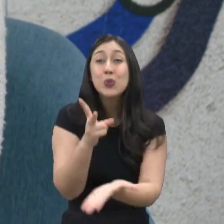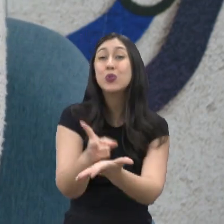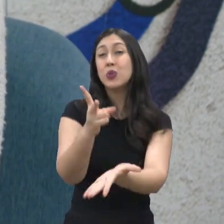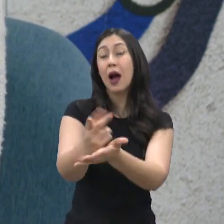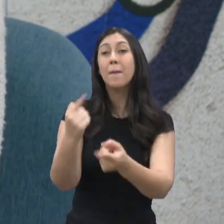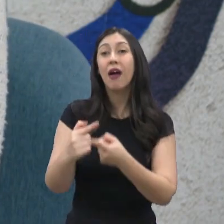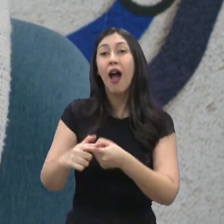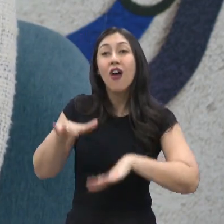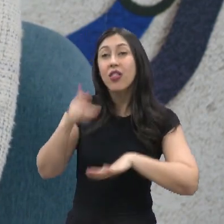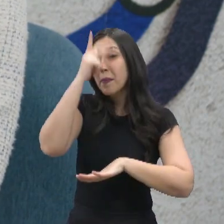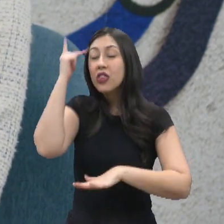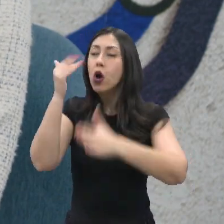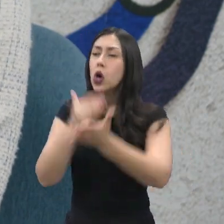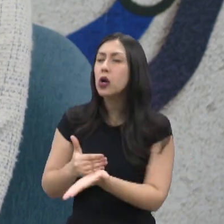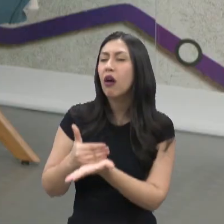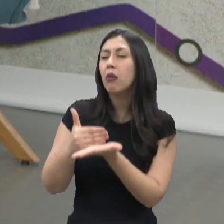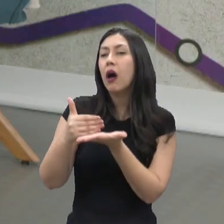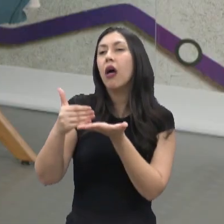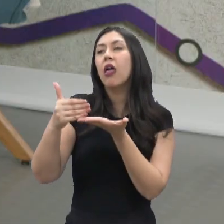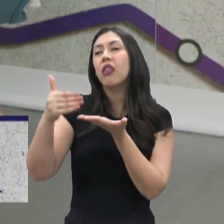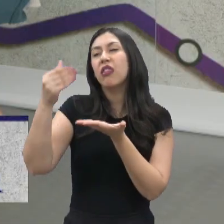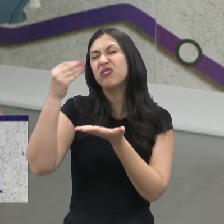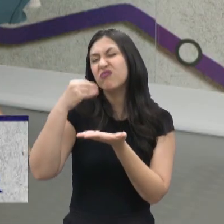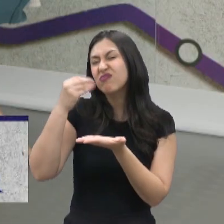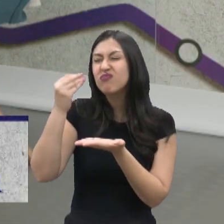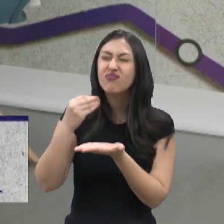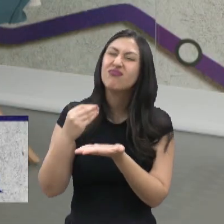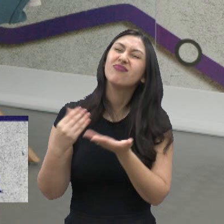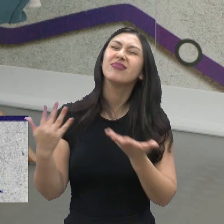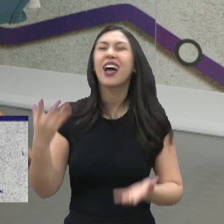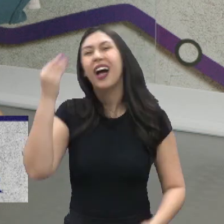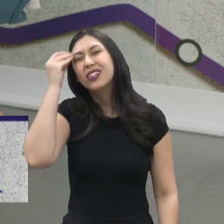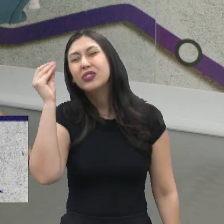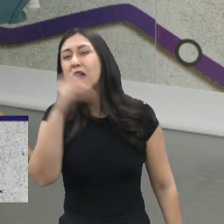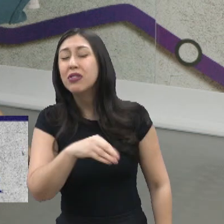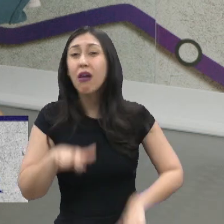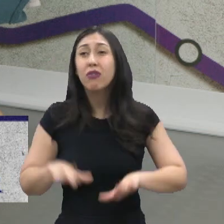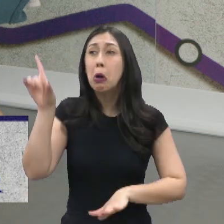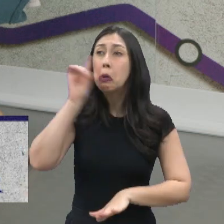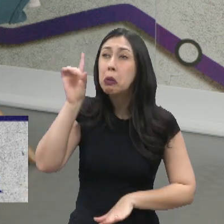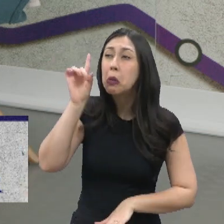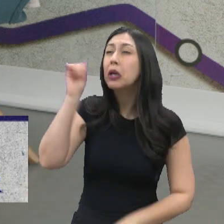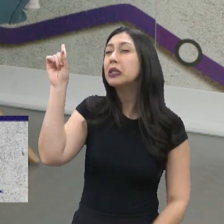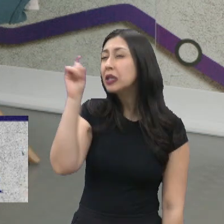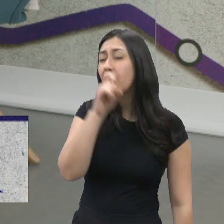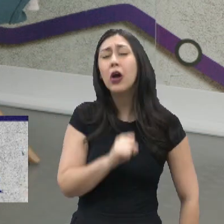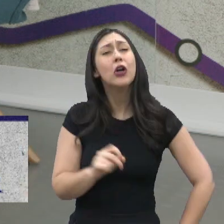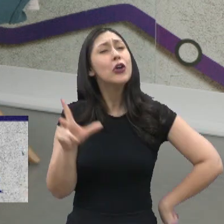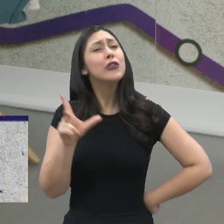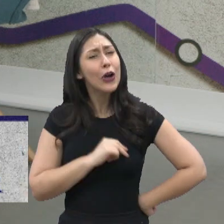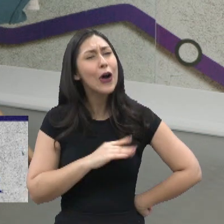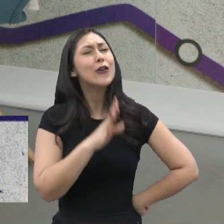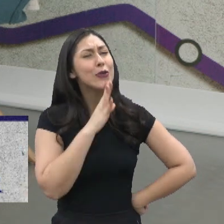prática de exercícios físicos e que, infelizmente, por diversos desafios aí da rotina, acabam desistindo. Conheço algumas pessoas,